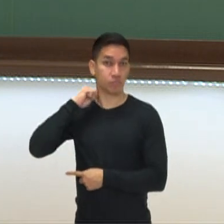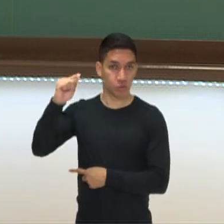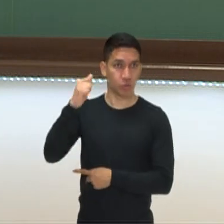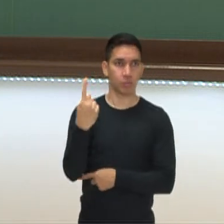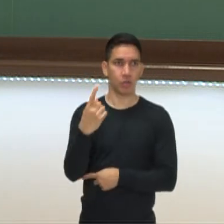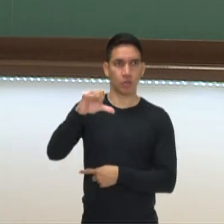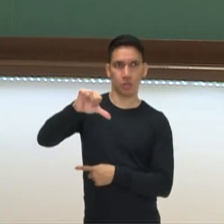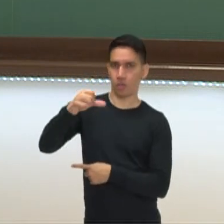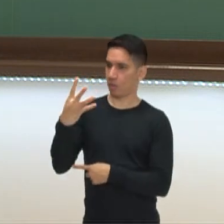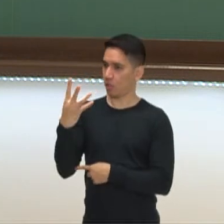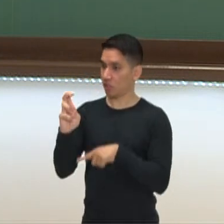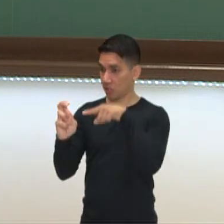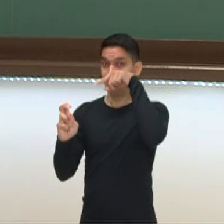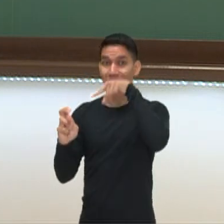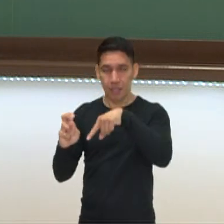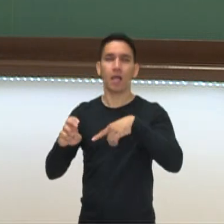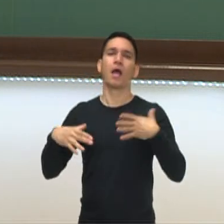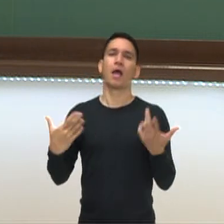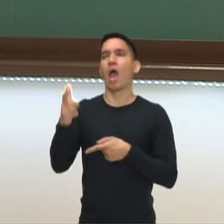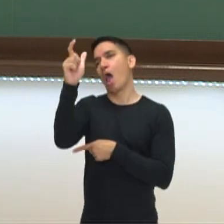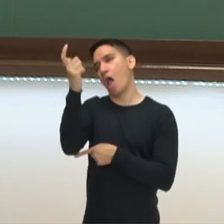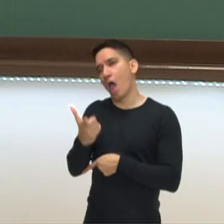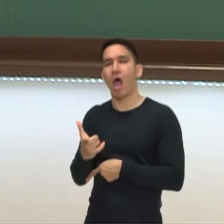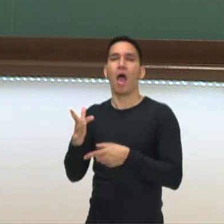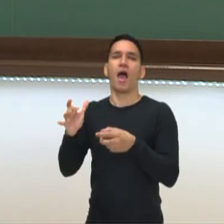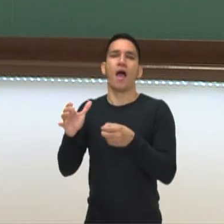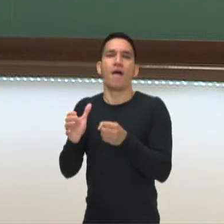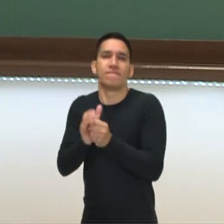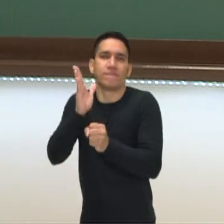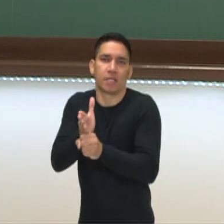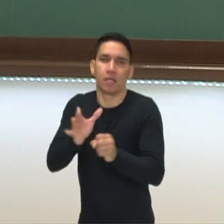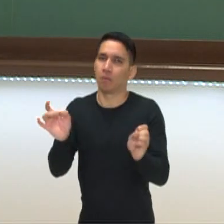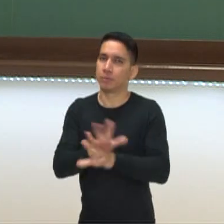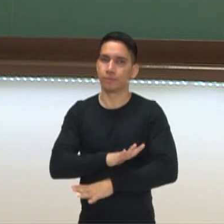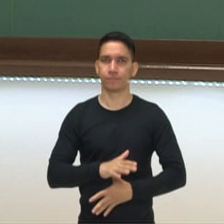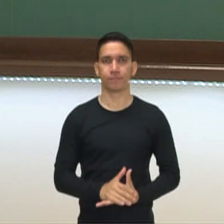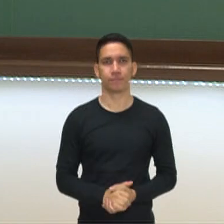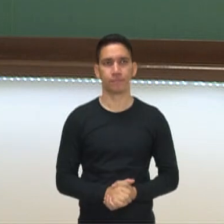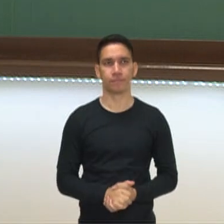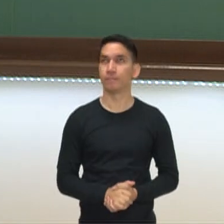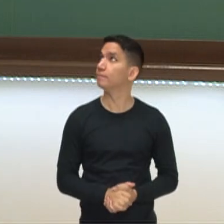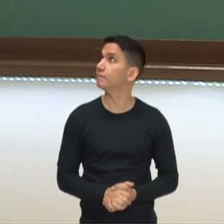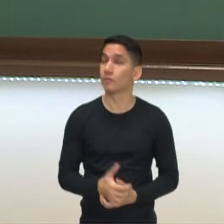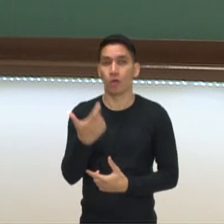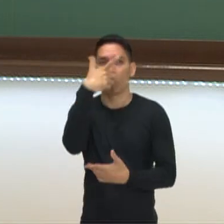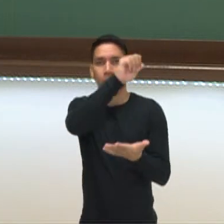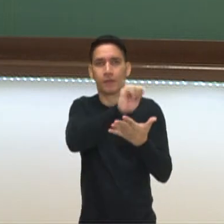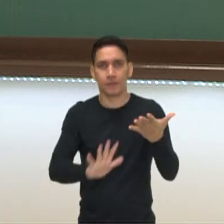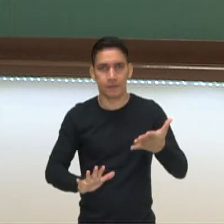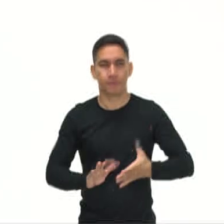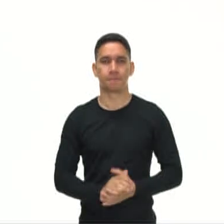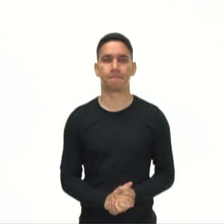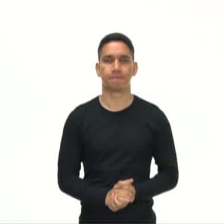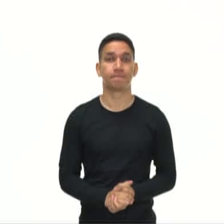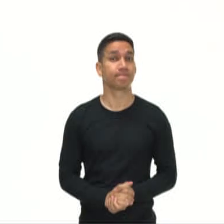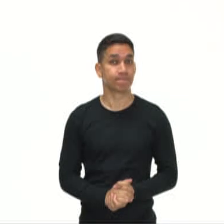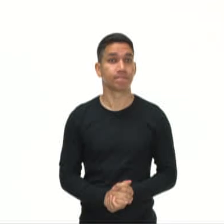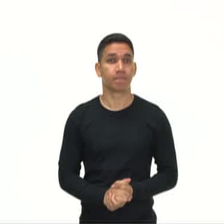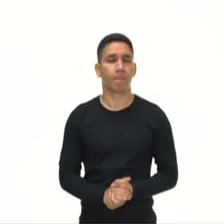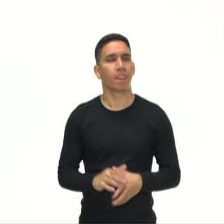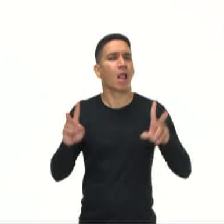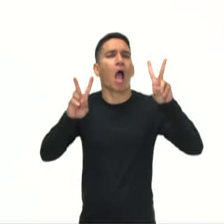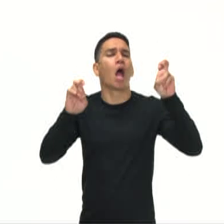1945. Então, acabou a Itália fascista agora. Então, vamos para mais uma atividade, gente. Em